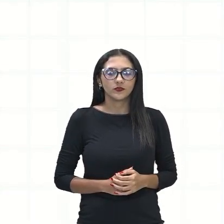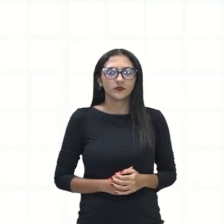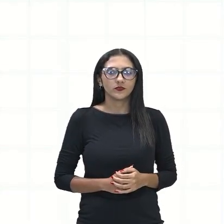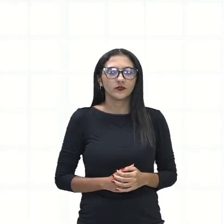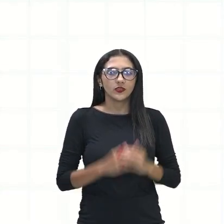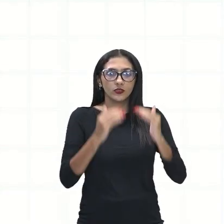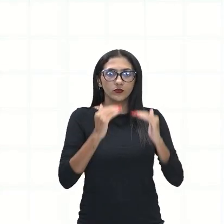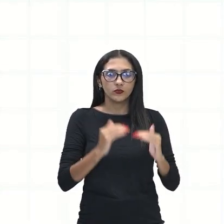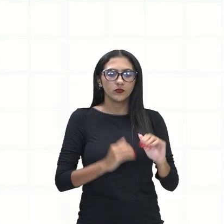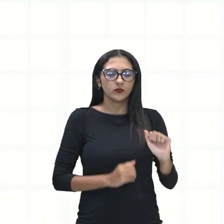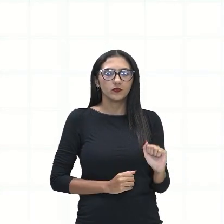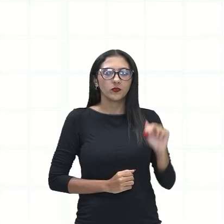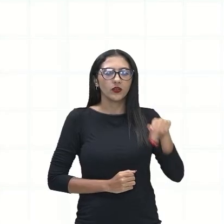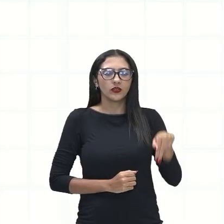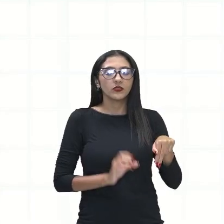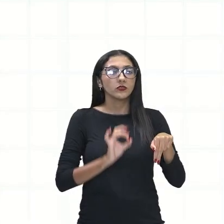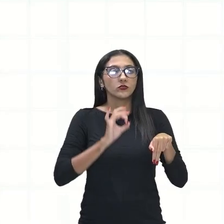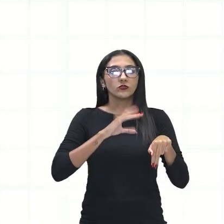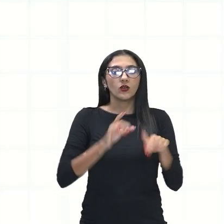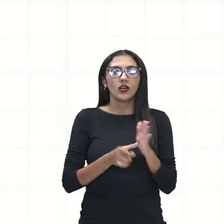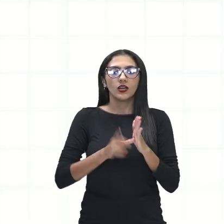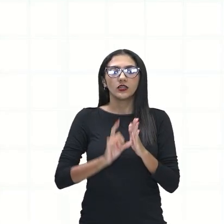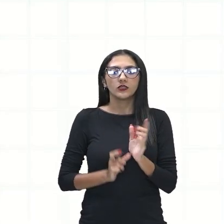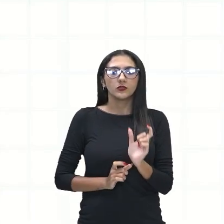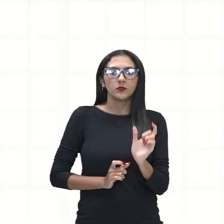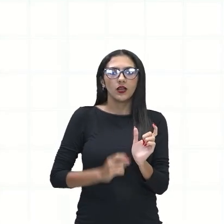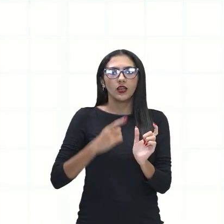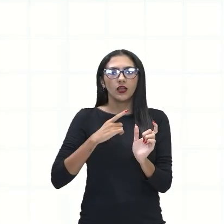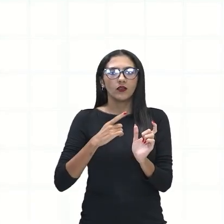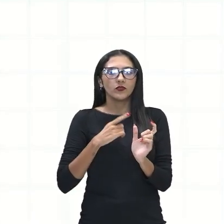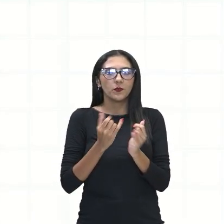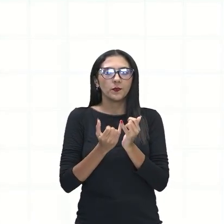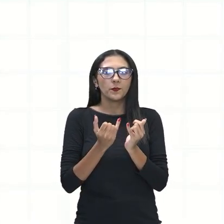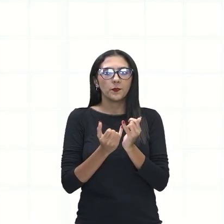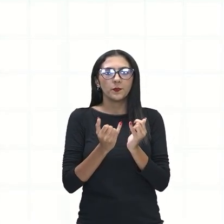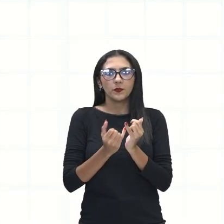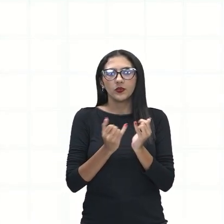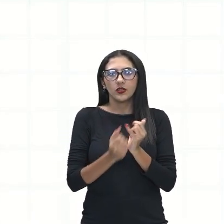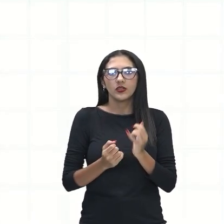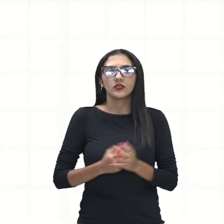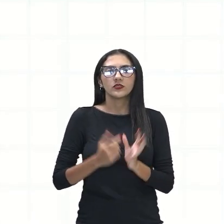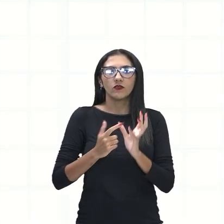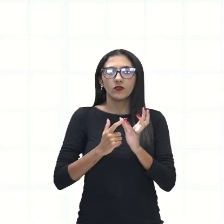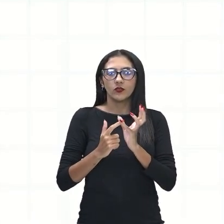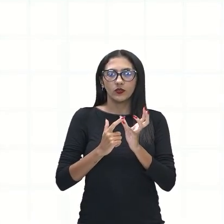E esse aqui antes de palavras com som de vogal.